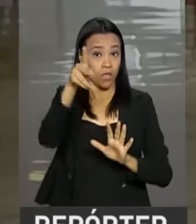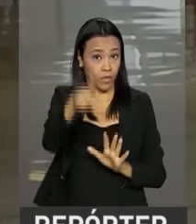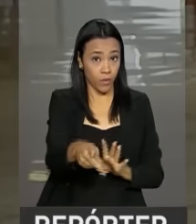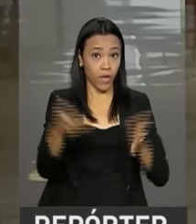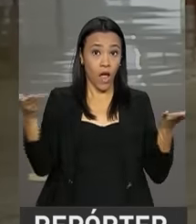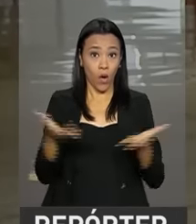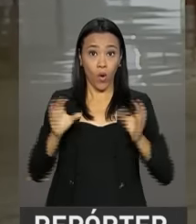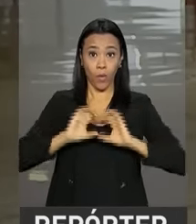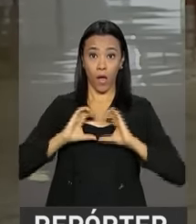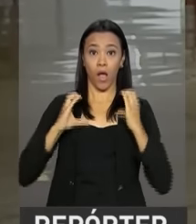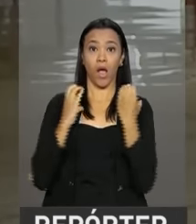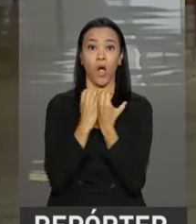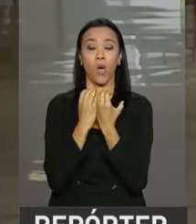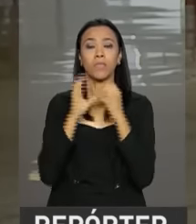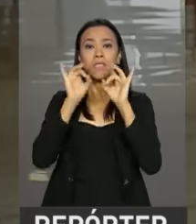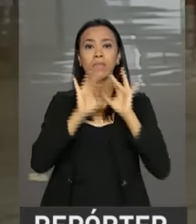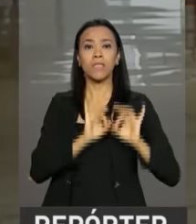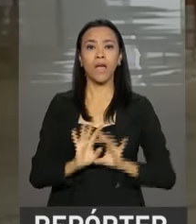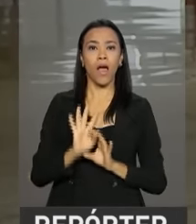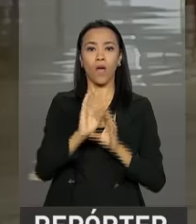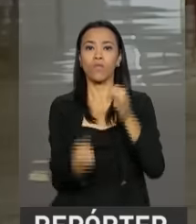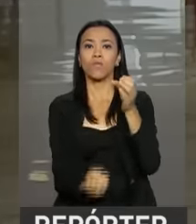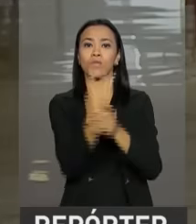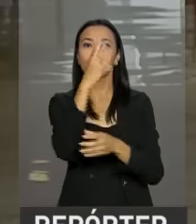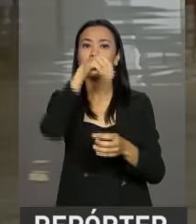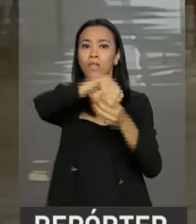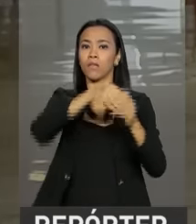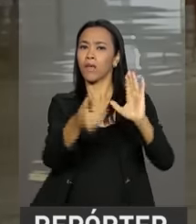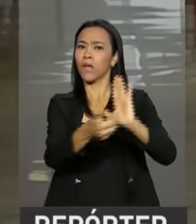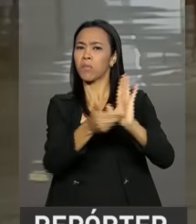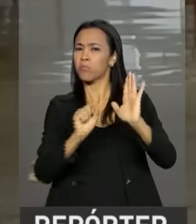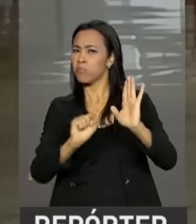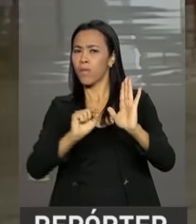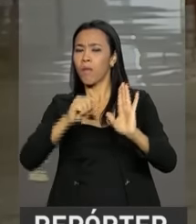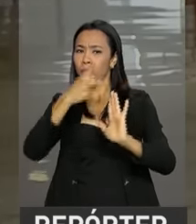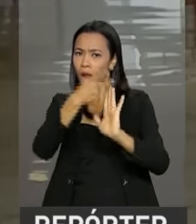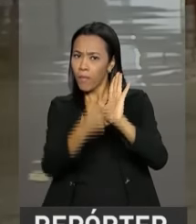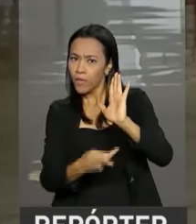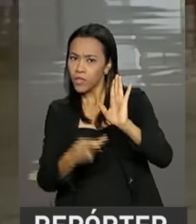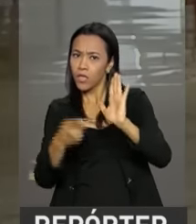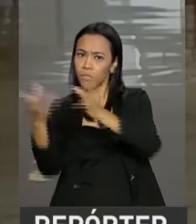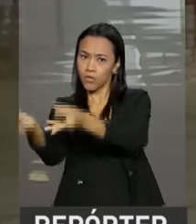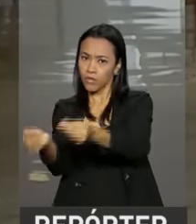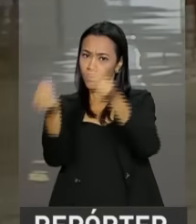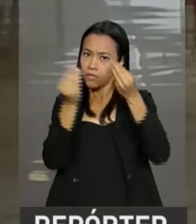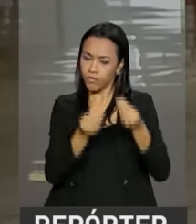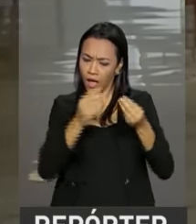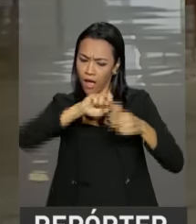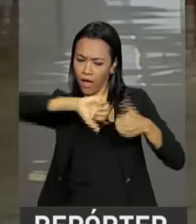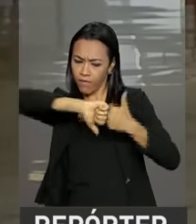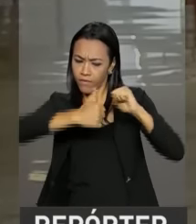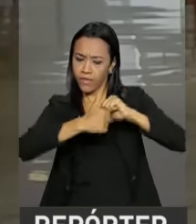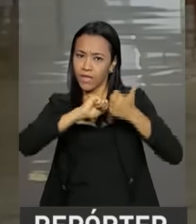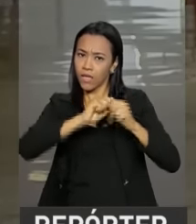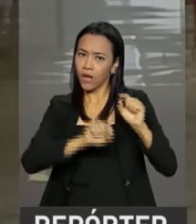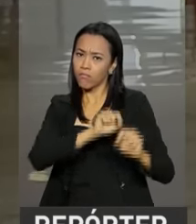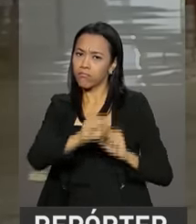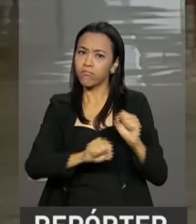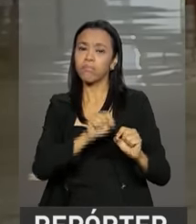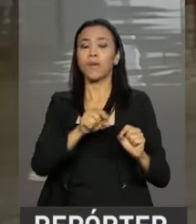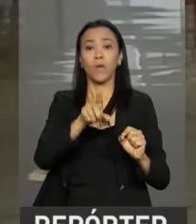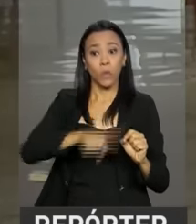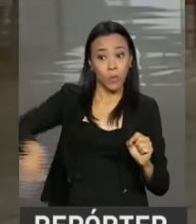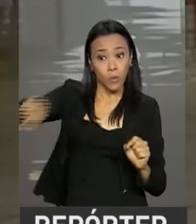especial será instalada na Câmara dos Deputados para analisar o projeto enviado pelo governo os líderes partidários fizeram um